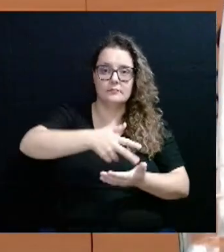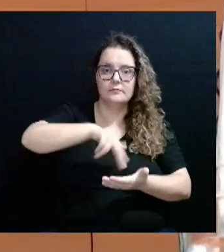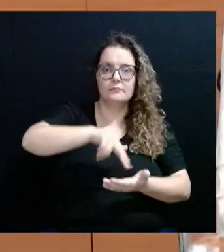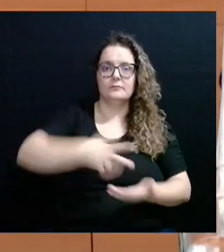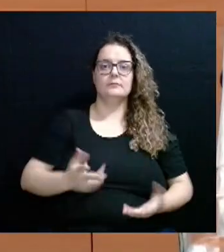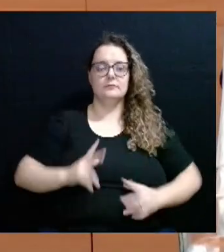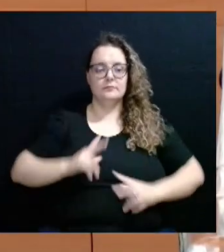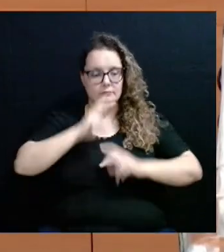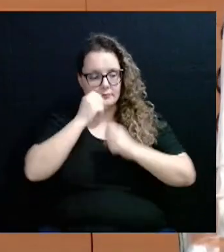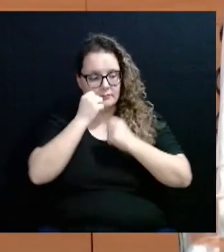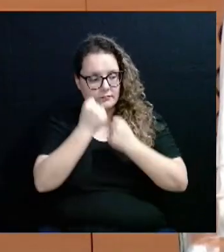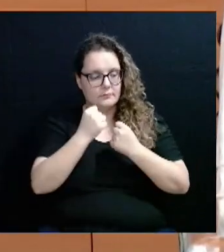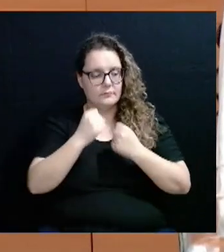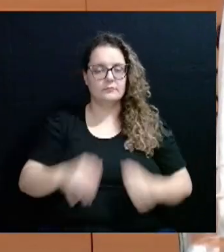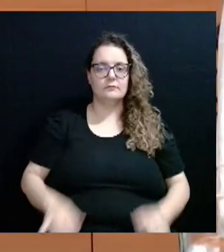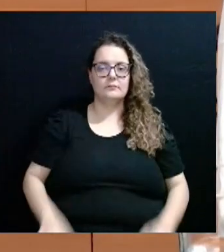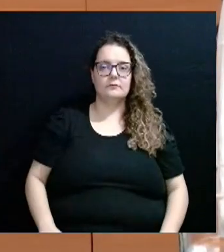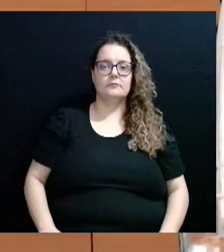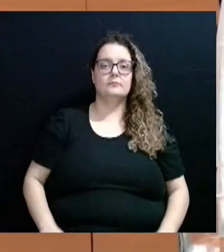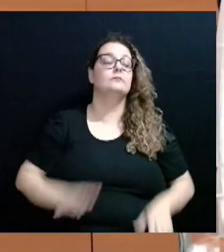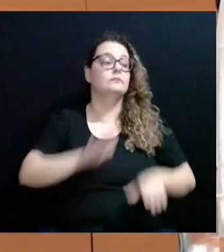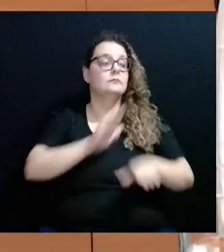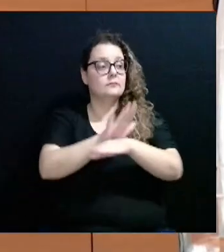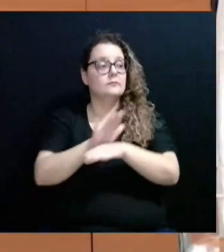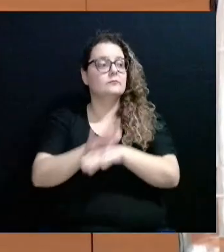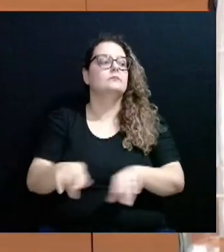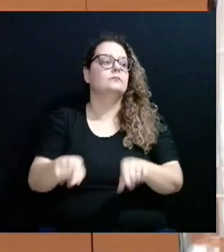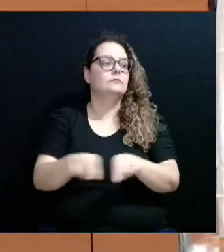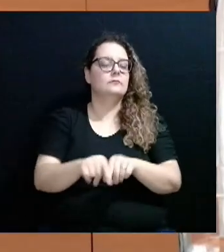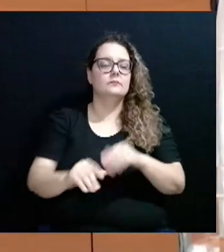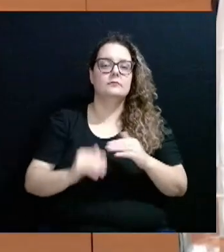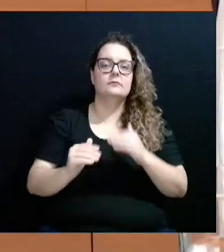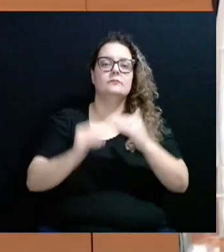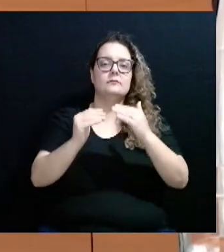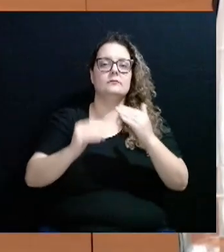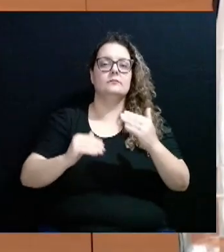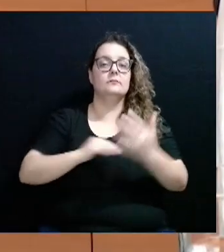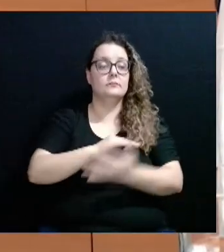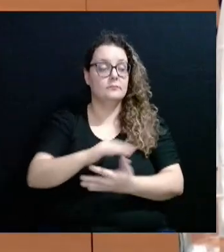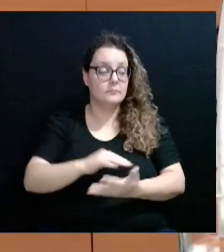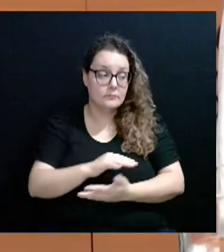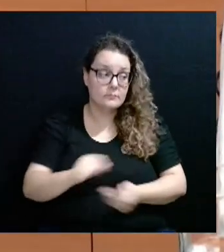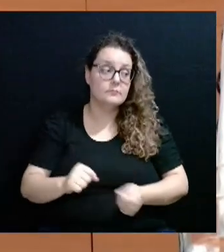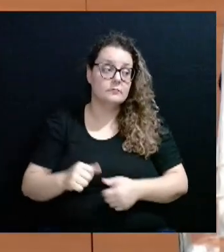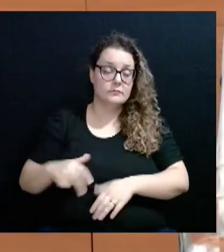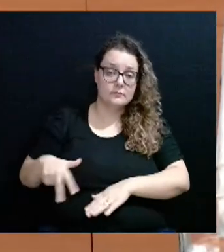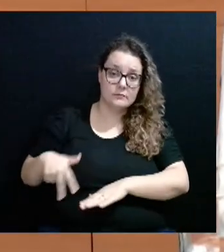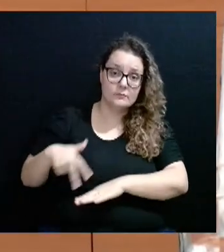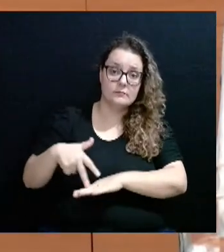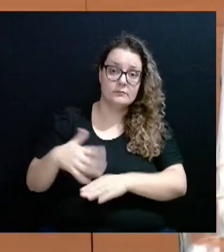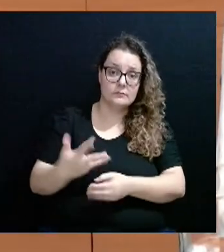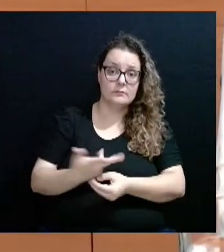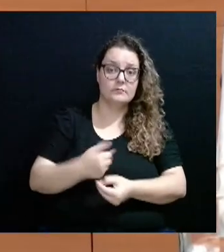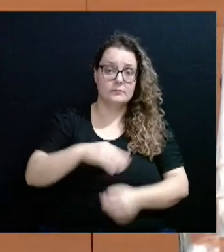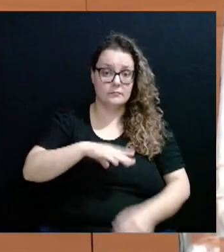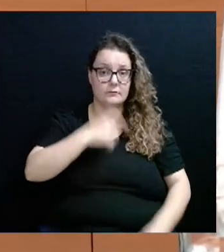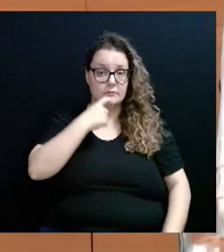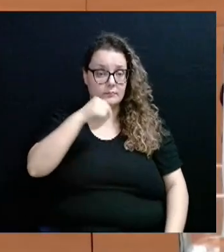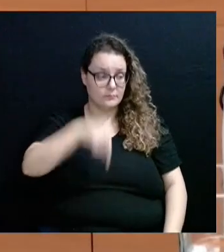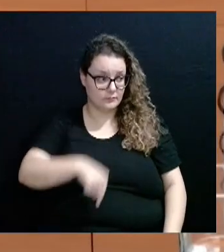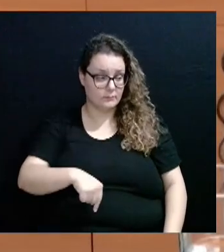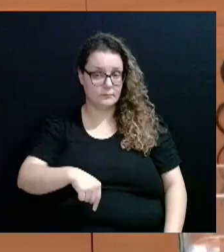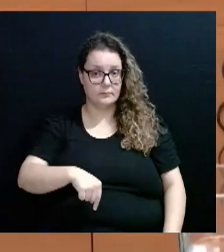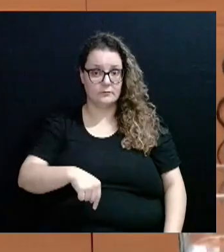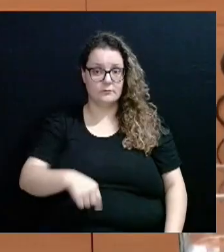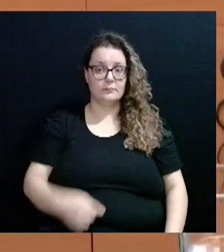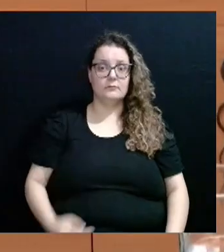fortalecer e ajudar também a formação para a sustentabilidade dos artistas aqui na cidade, nos quatro elementos